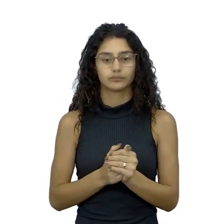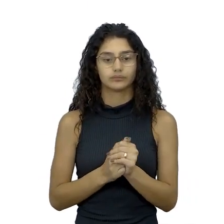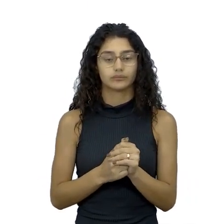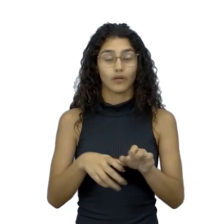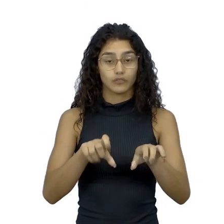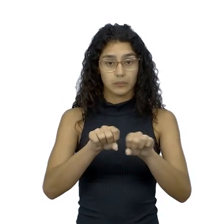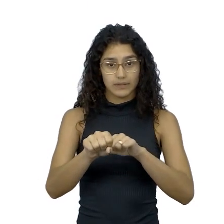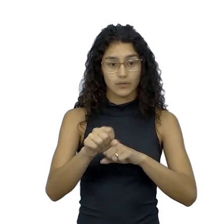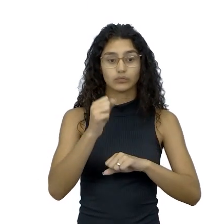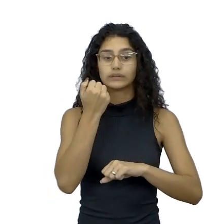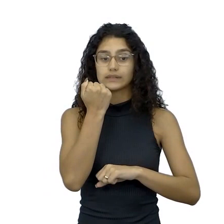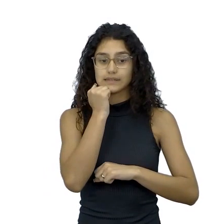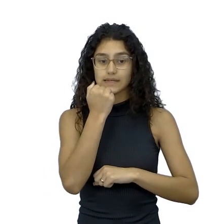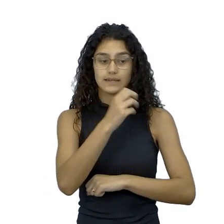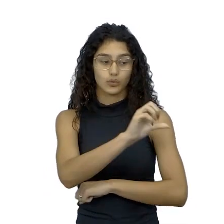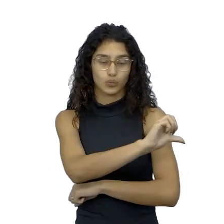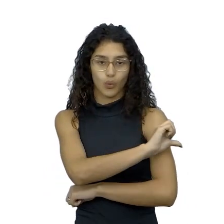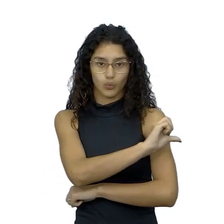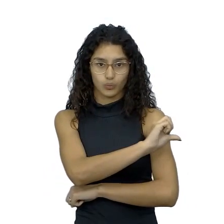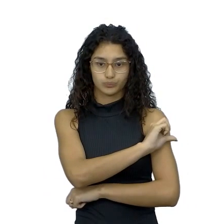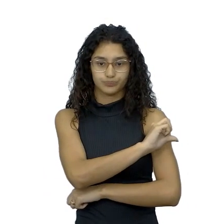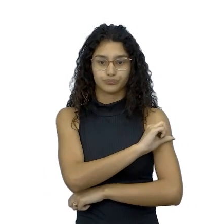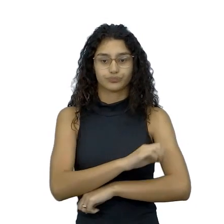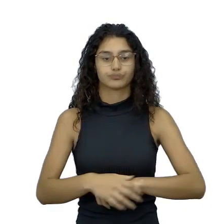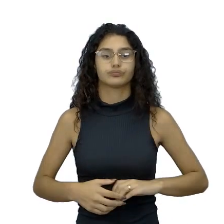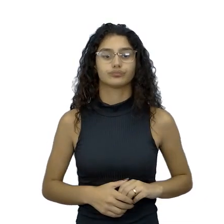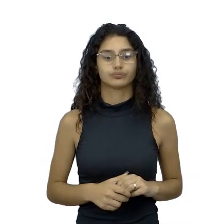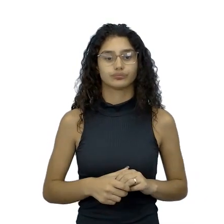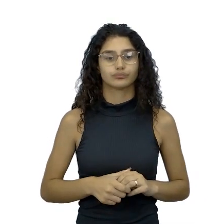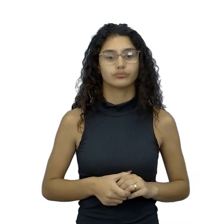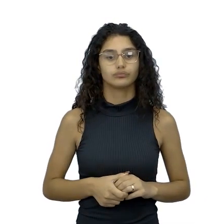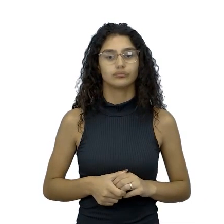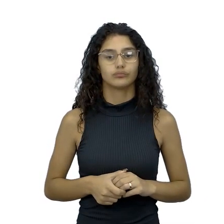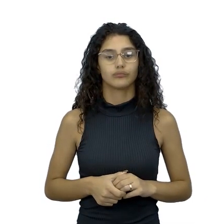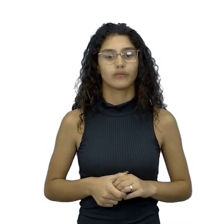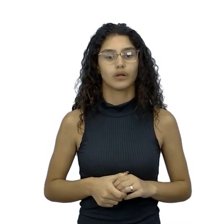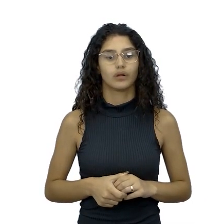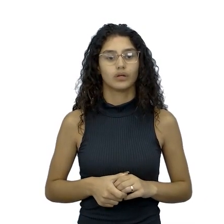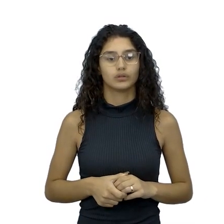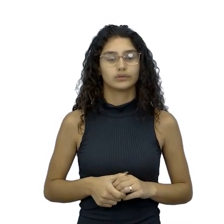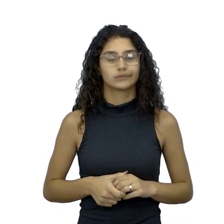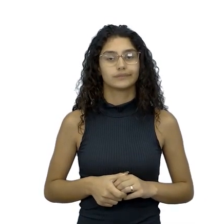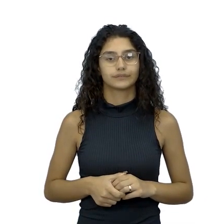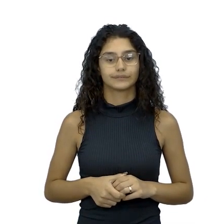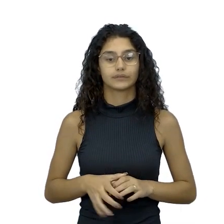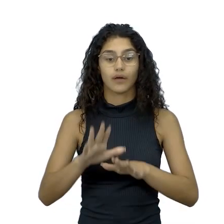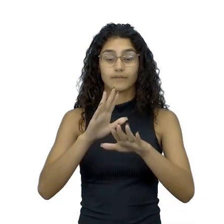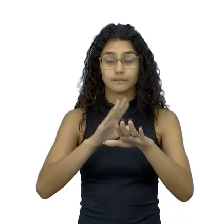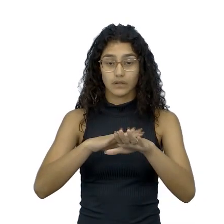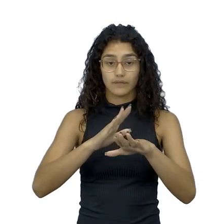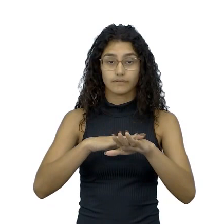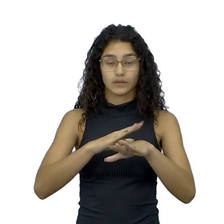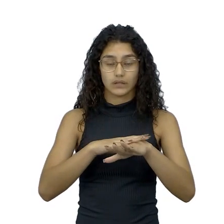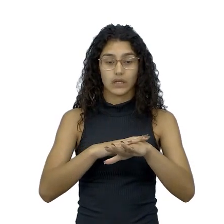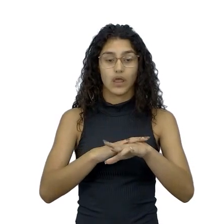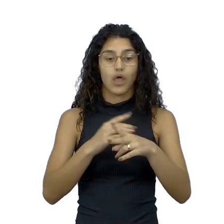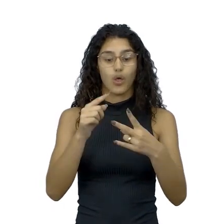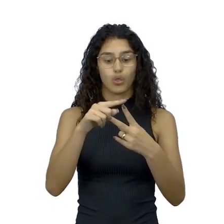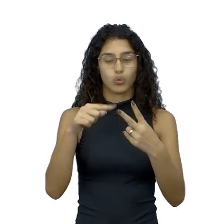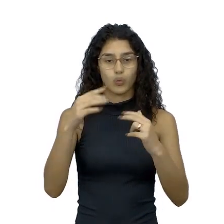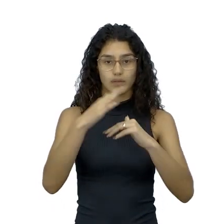de ciências do nono ano, a formadora Evelise, ela vai trabalhar com essas